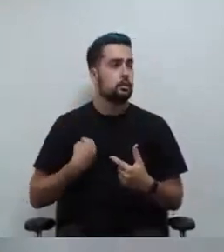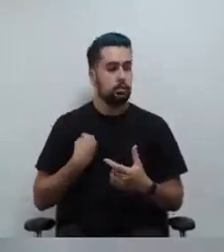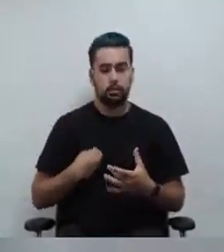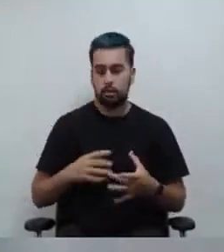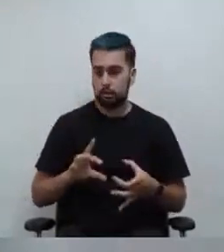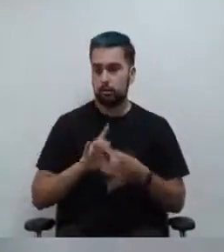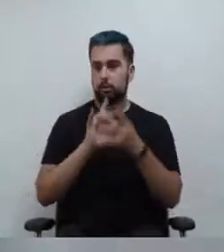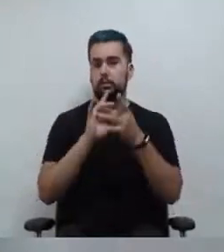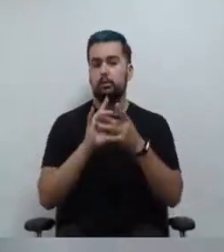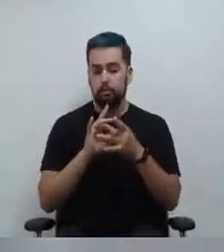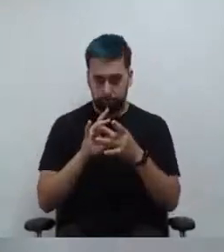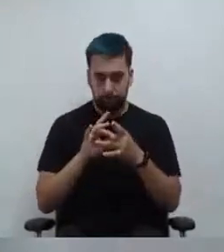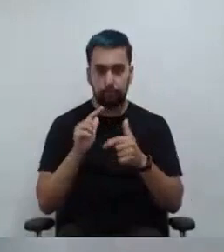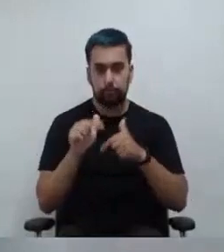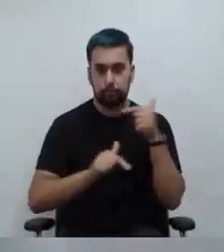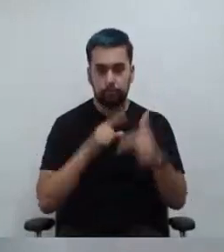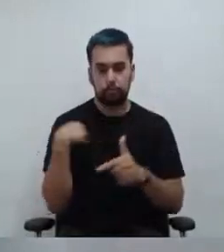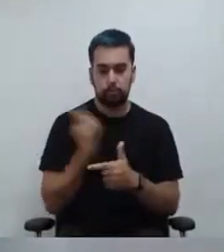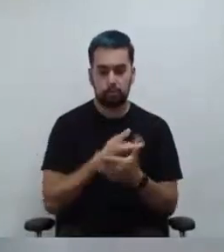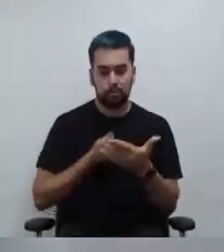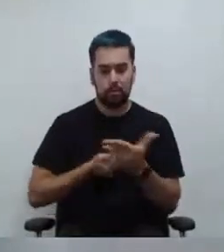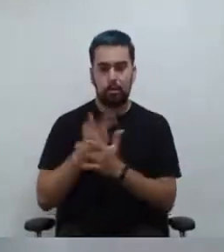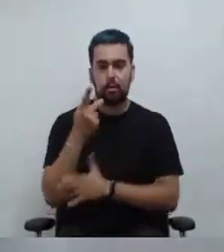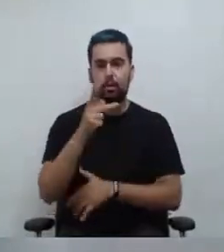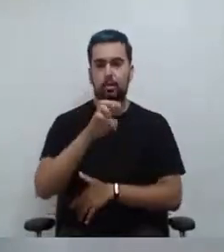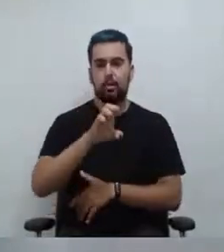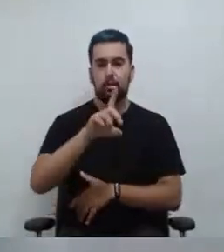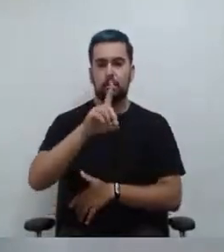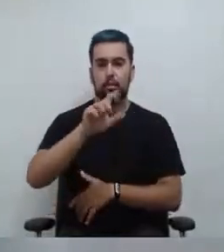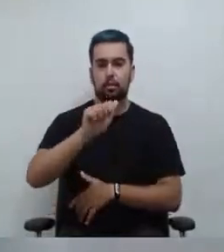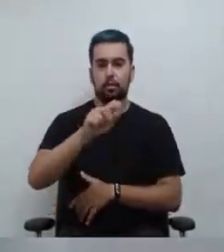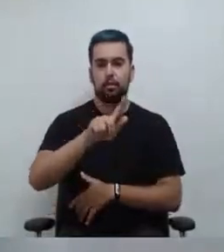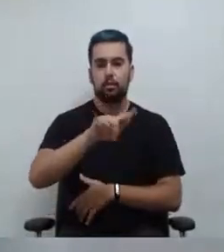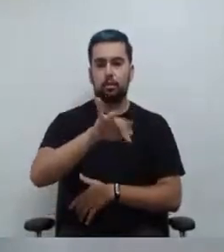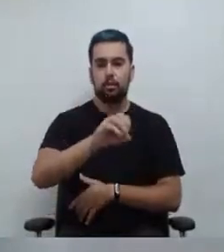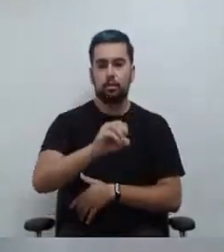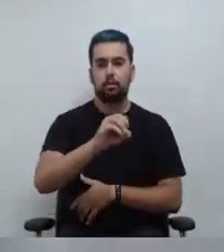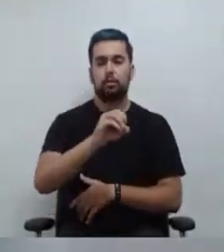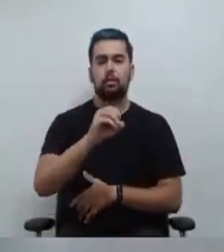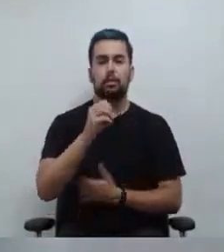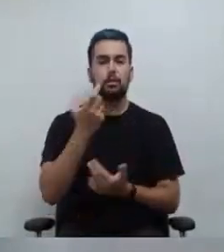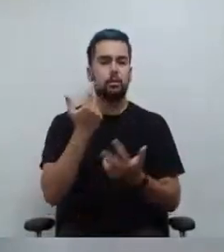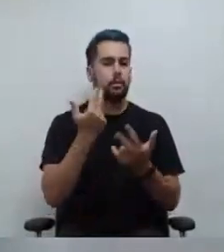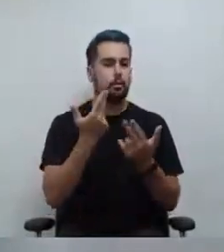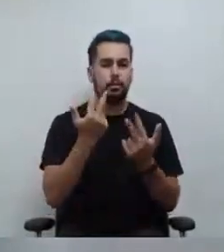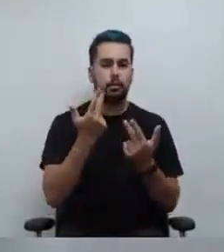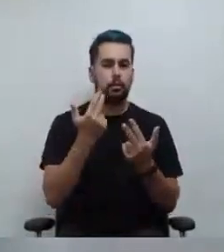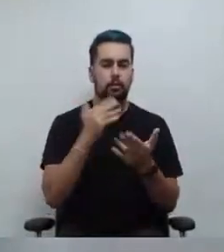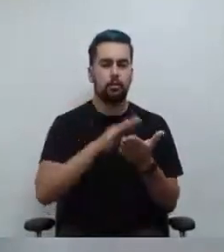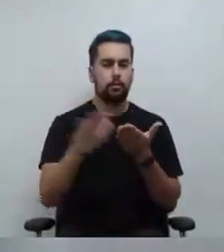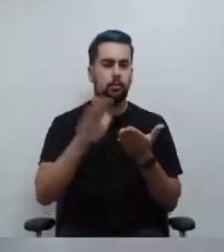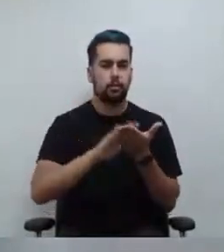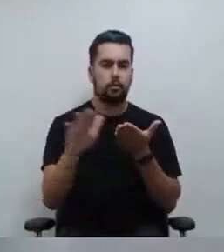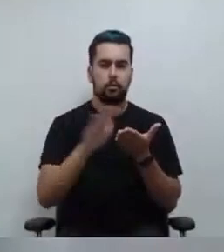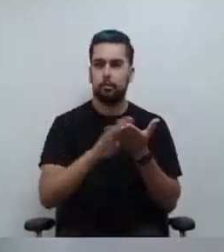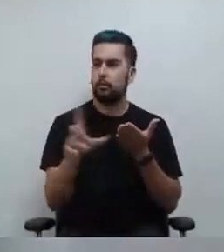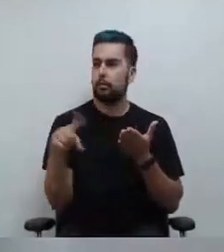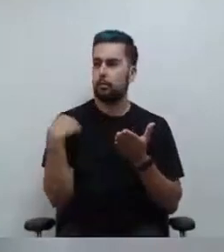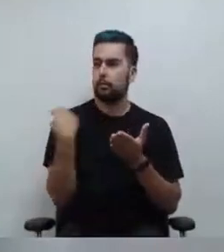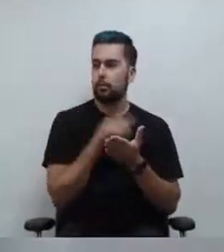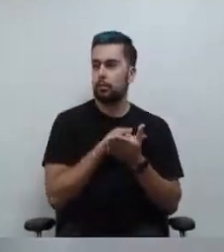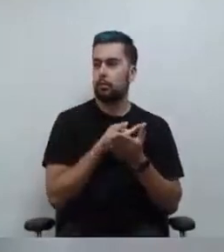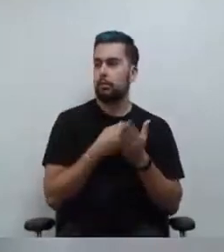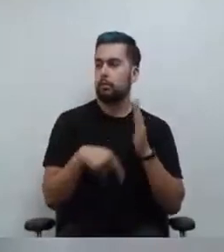nós teremos que sempre pagar um pedágio, né, como se fosse um despachante entre a nossa parte e o